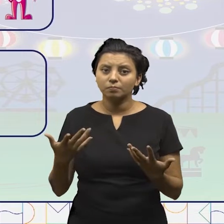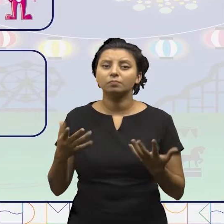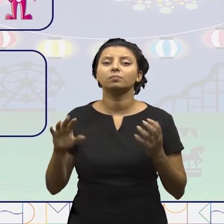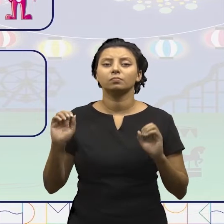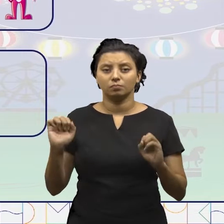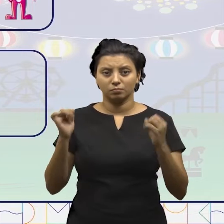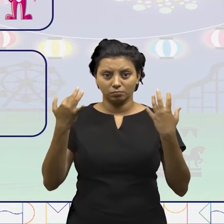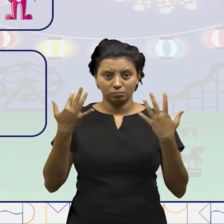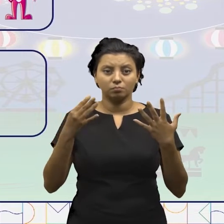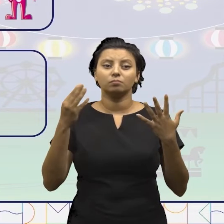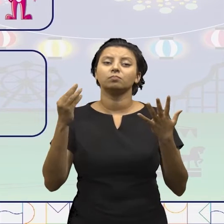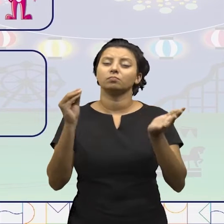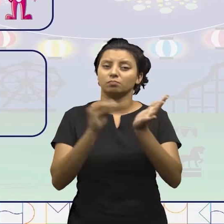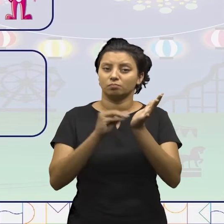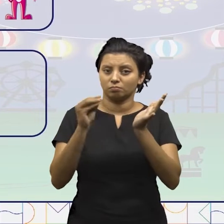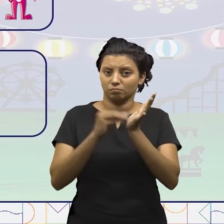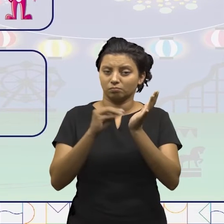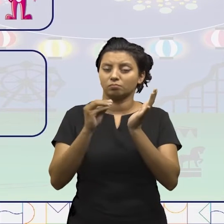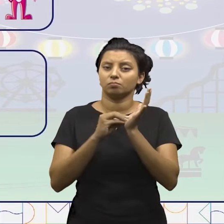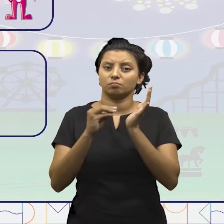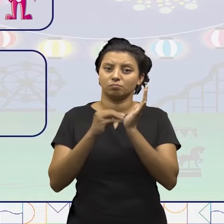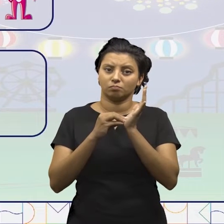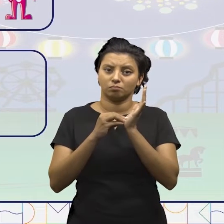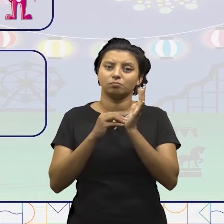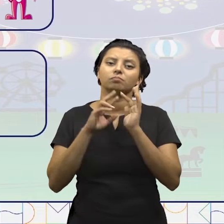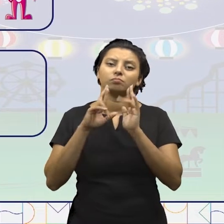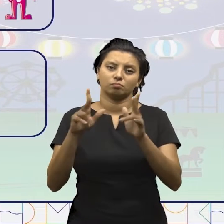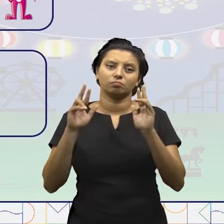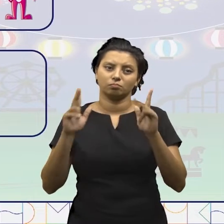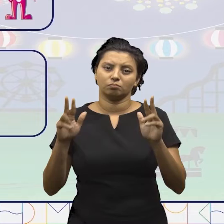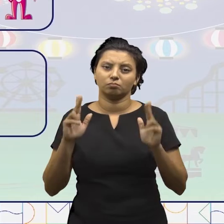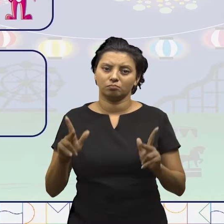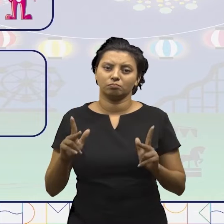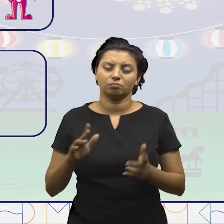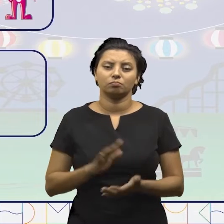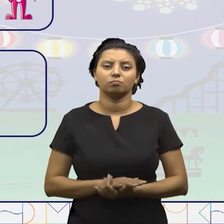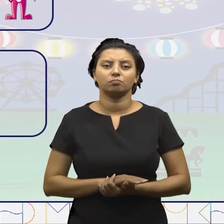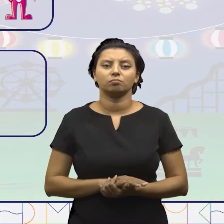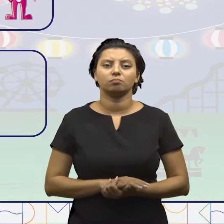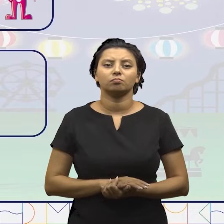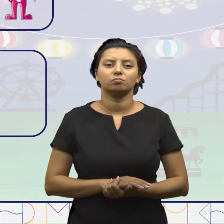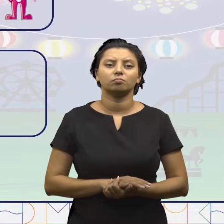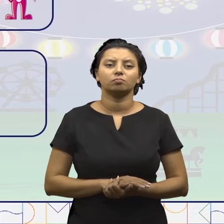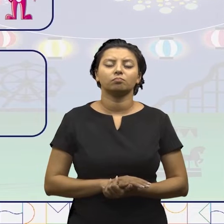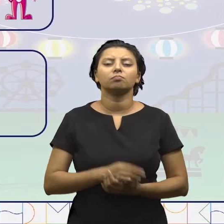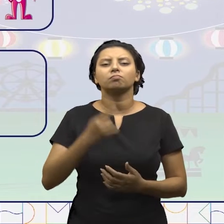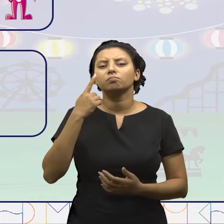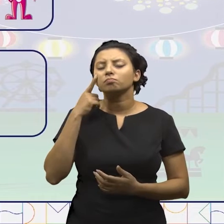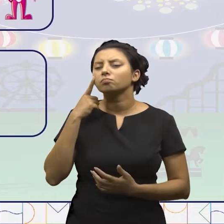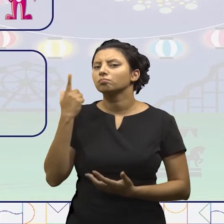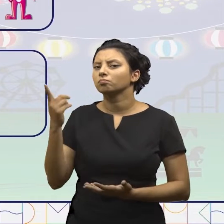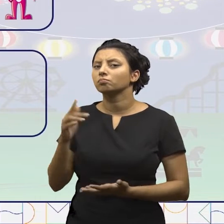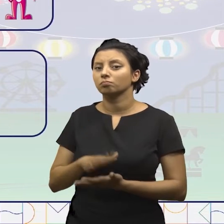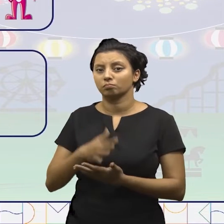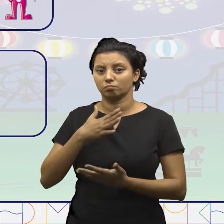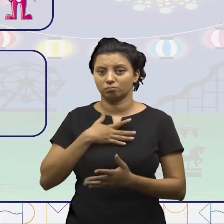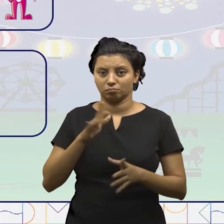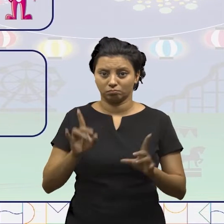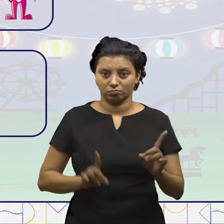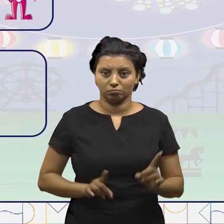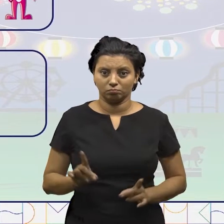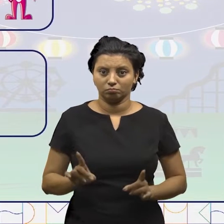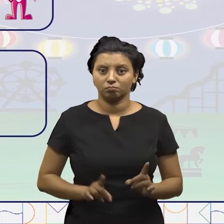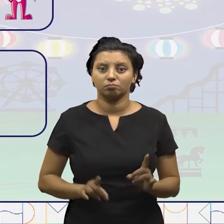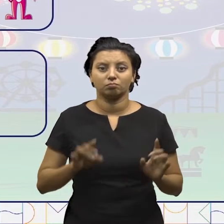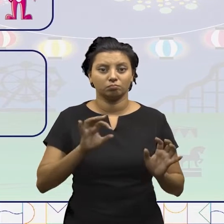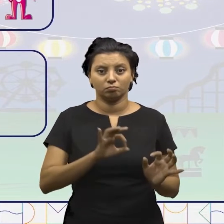os shows faltosos foram diferentes. Seguindo o padrão dos shows, minha prima